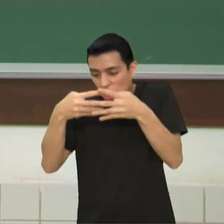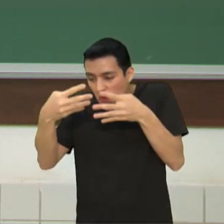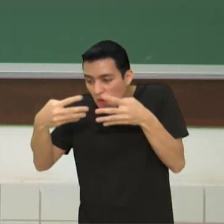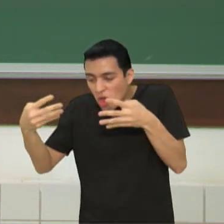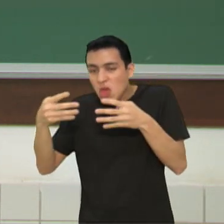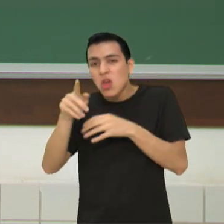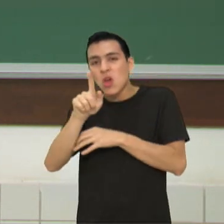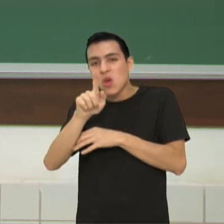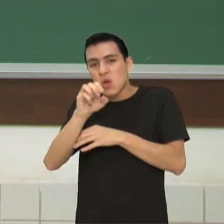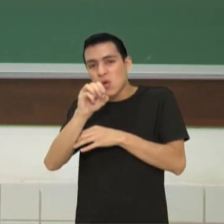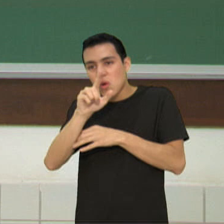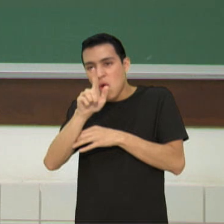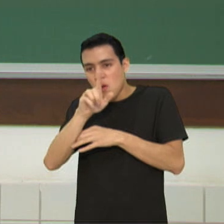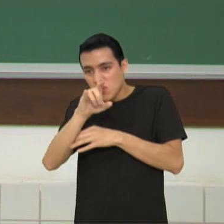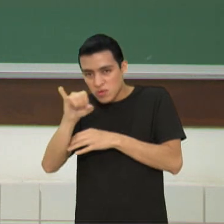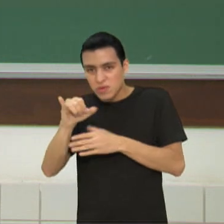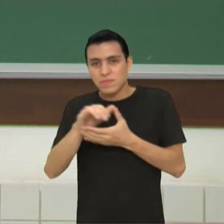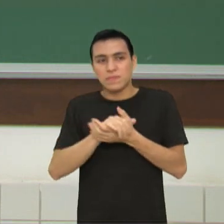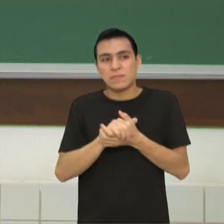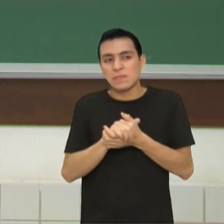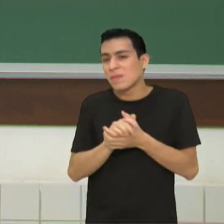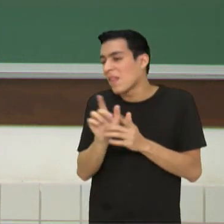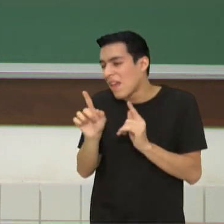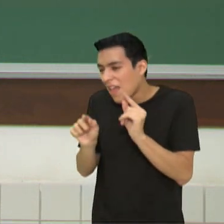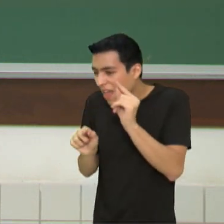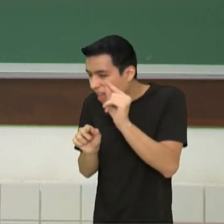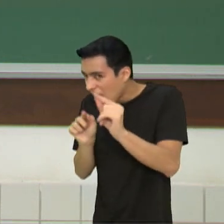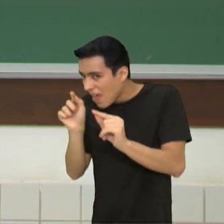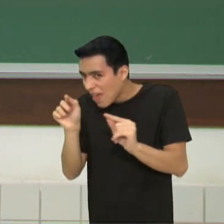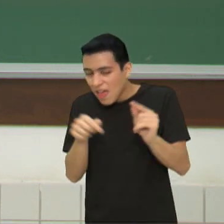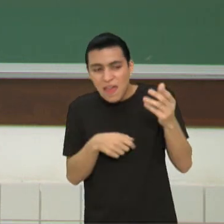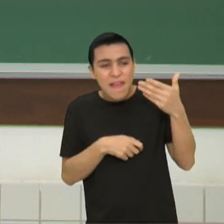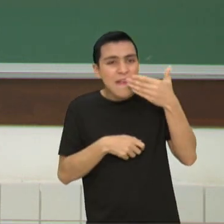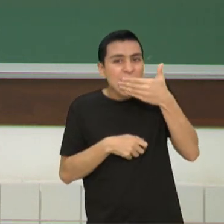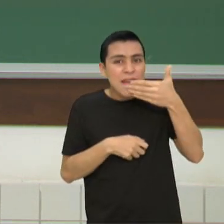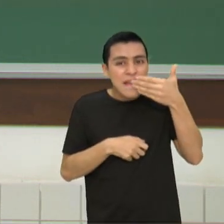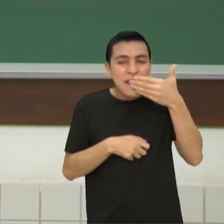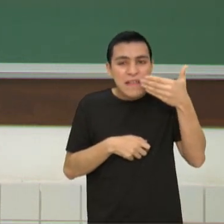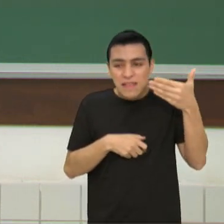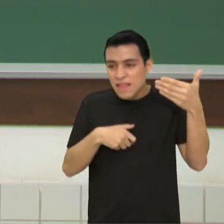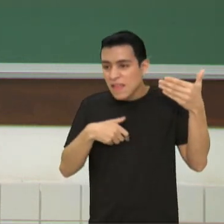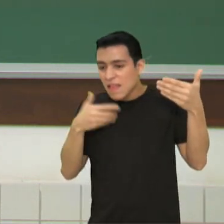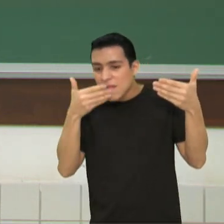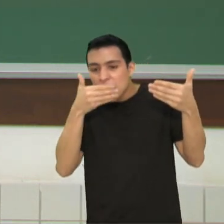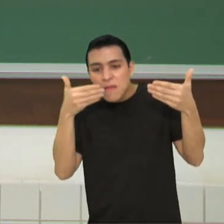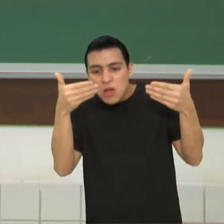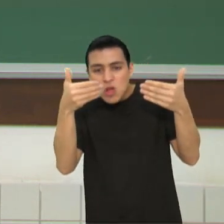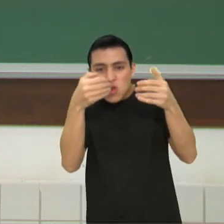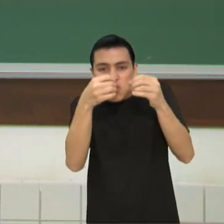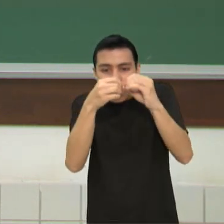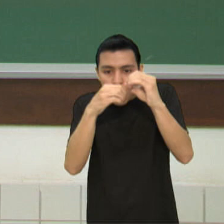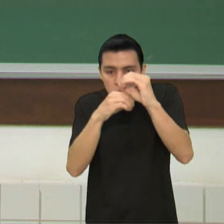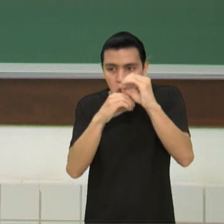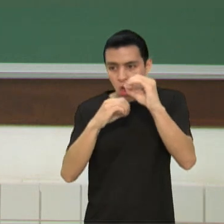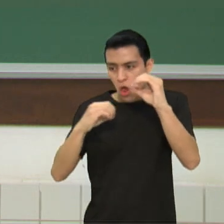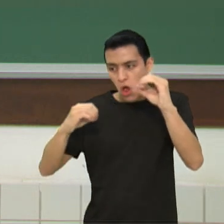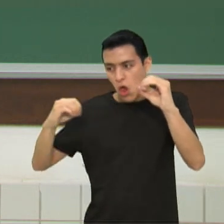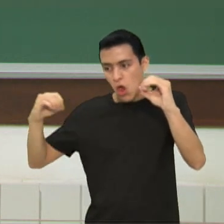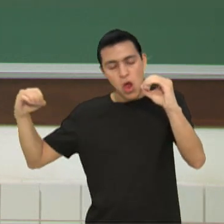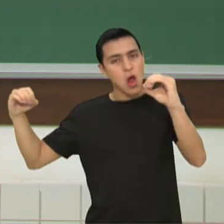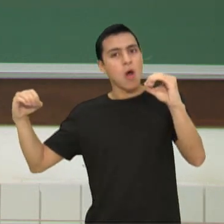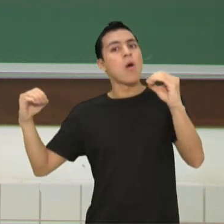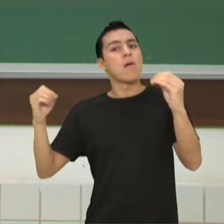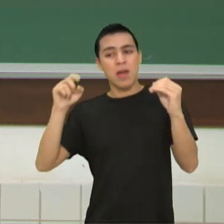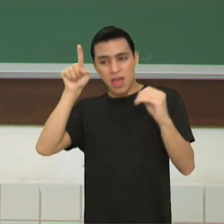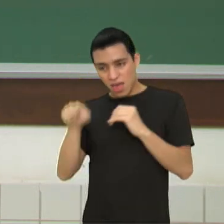Golgi. Quem que vai fazer união de açúcares, transformando ele em açúcares complexos de cadeias longas?